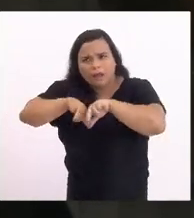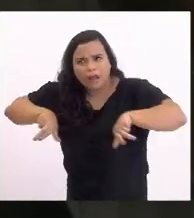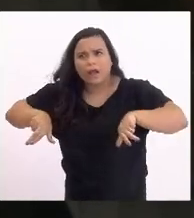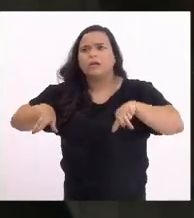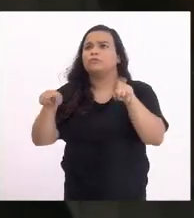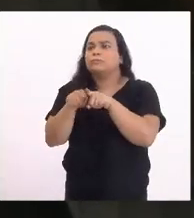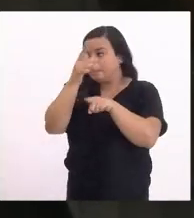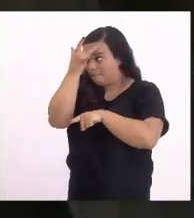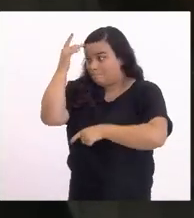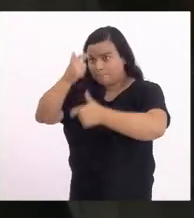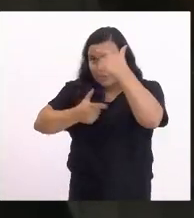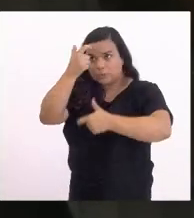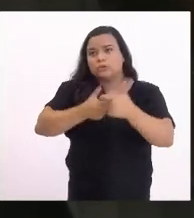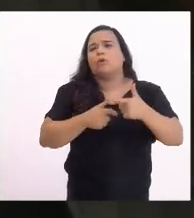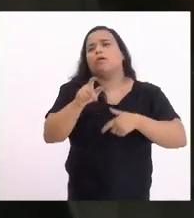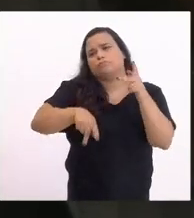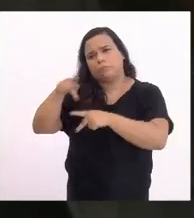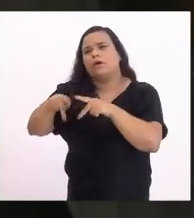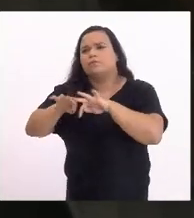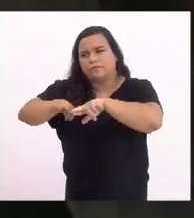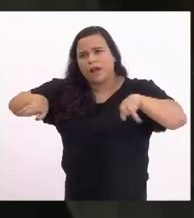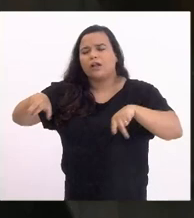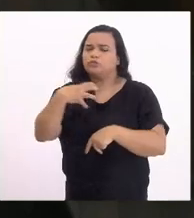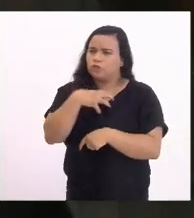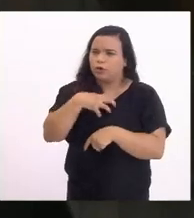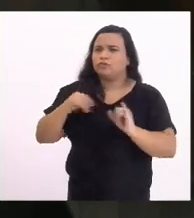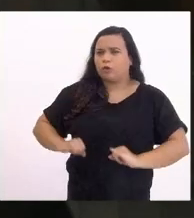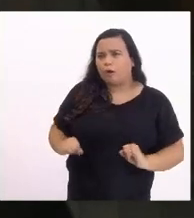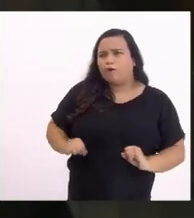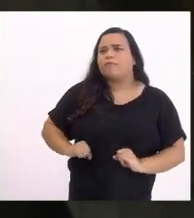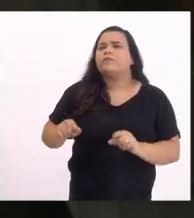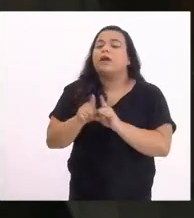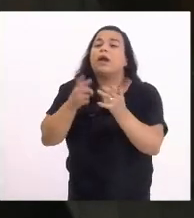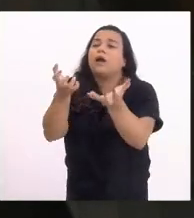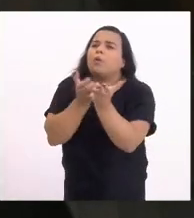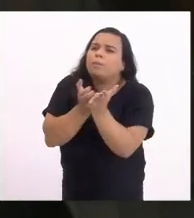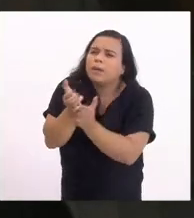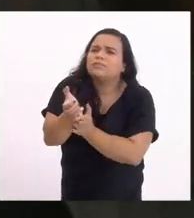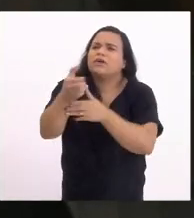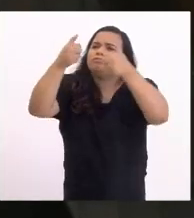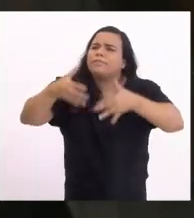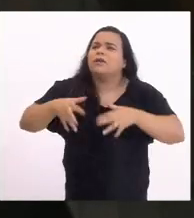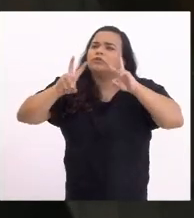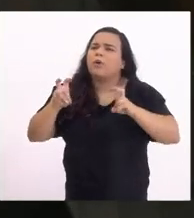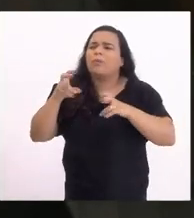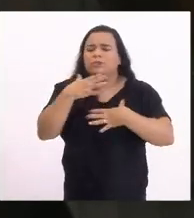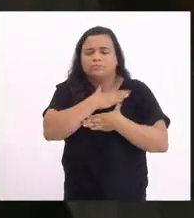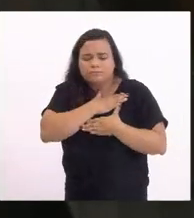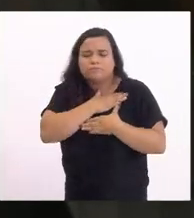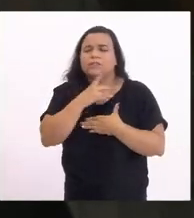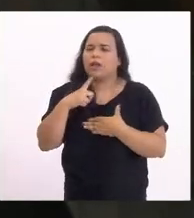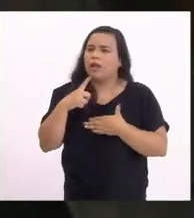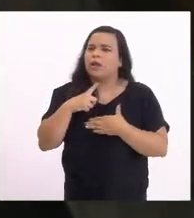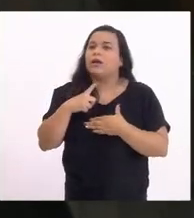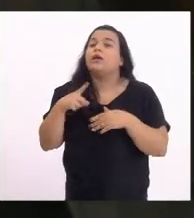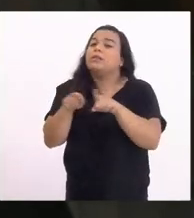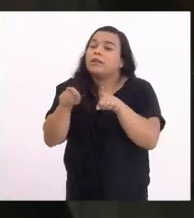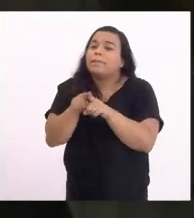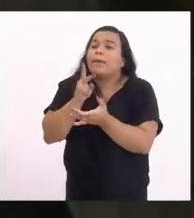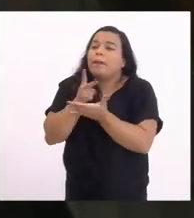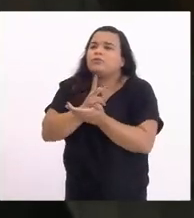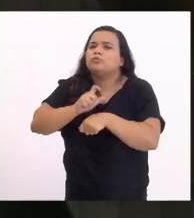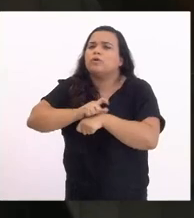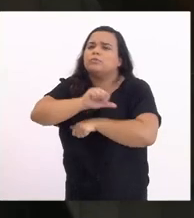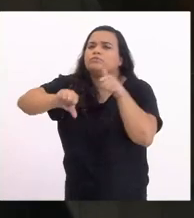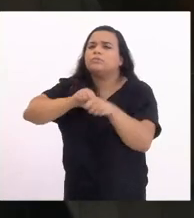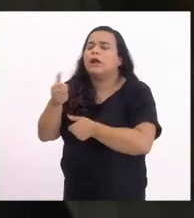aos munícipes afetados. Então, quero iniciar fazendo essa manifestação de solidariedade. Ao mesmo tempo, quero